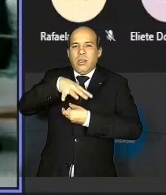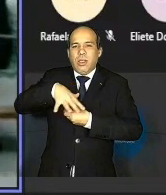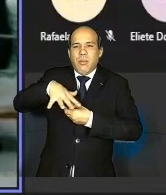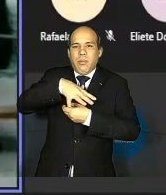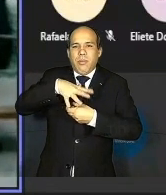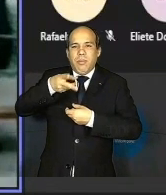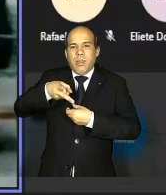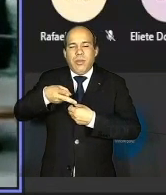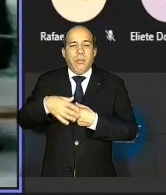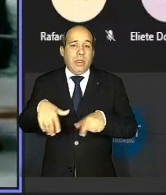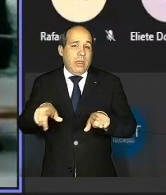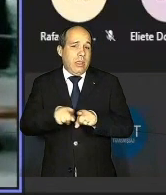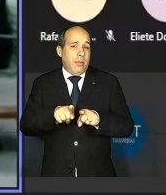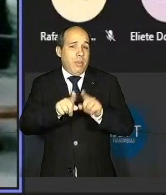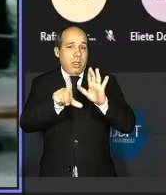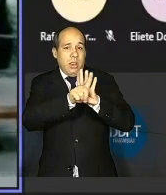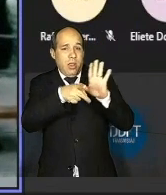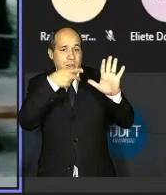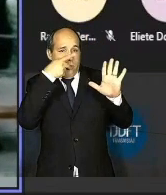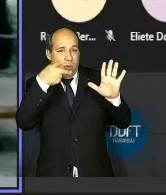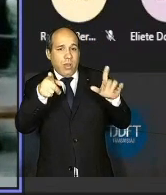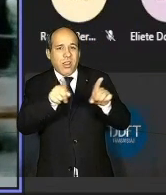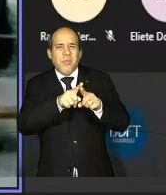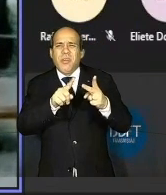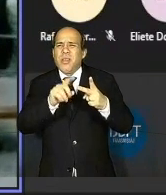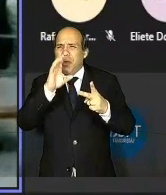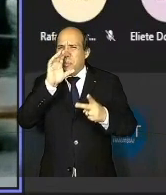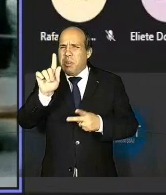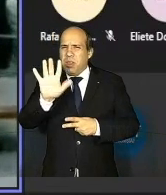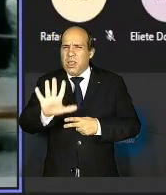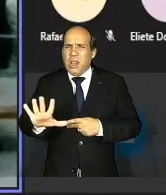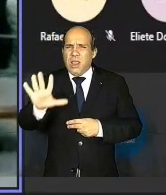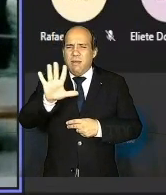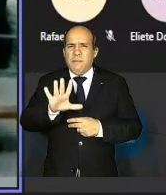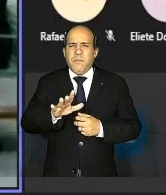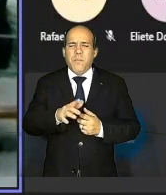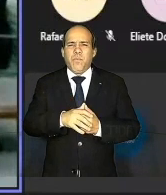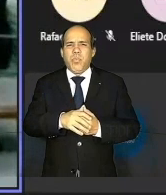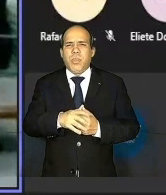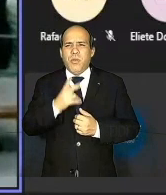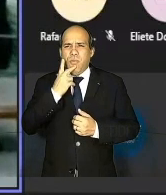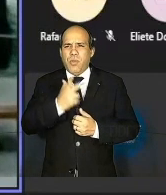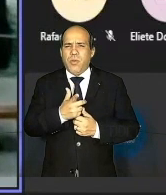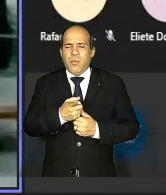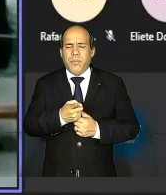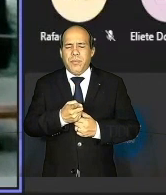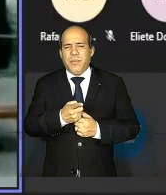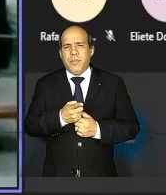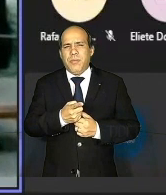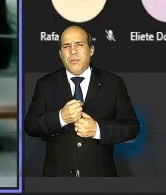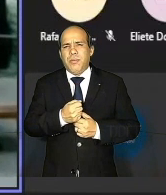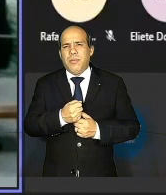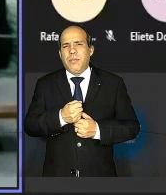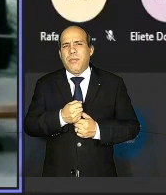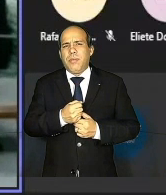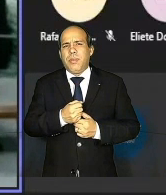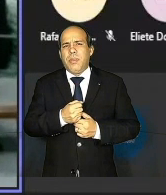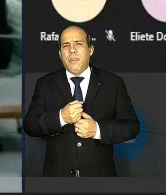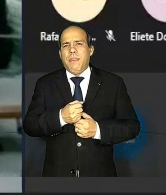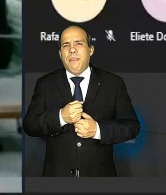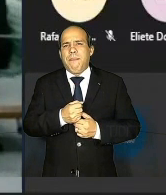na legislação. Quanto à questão da condenação genérica, que foi